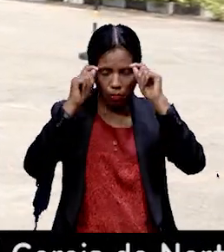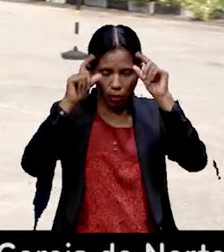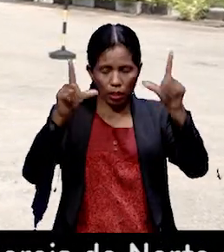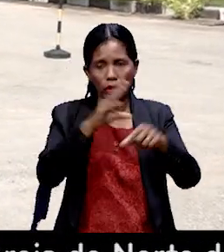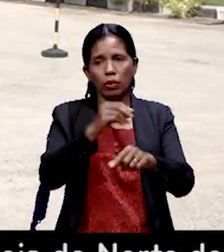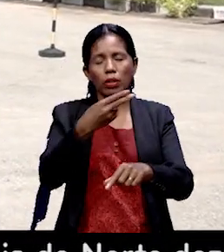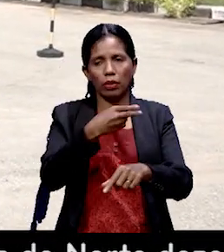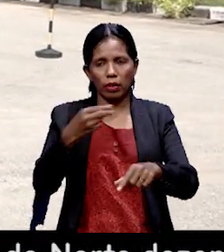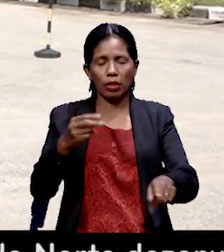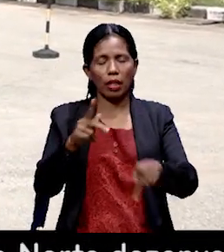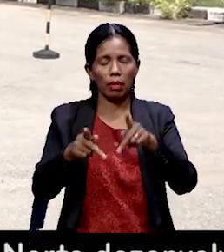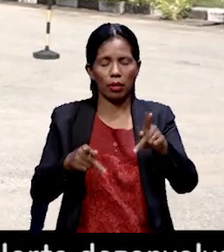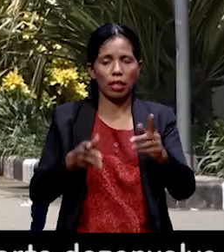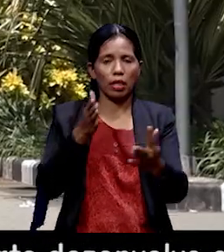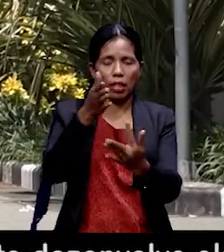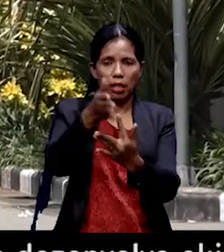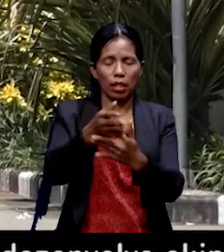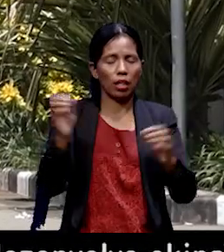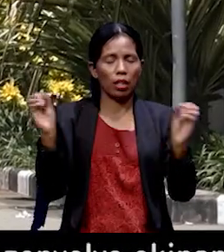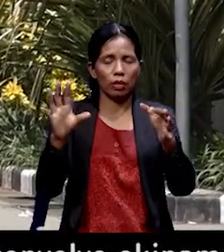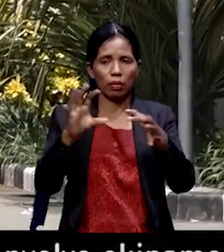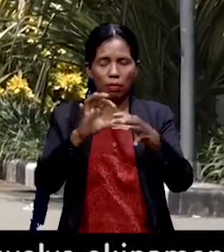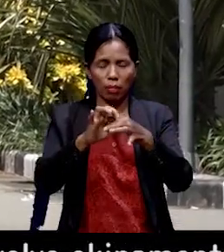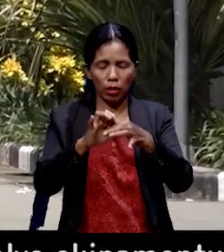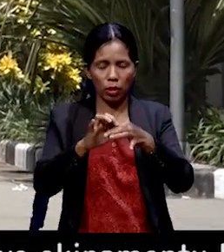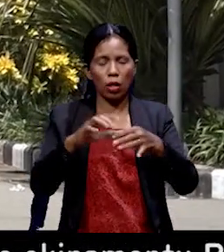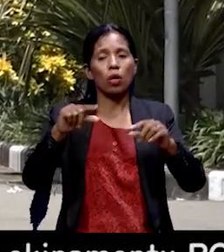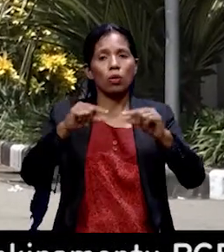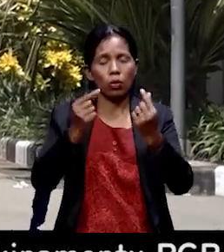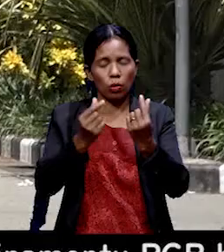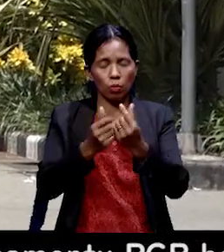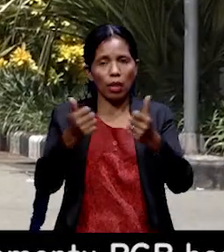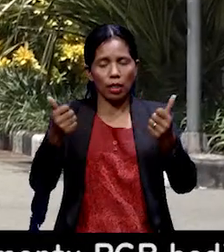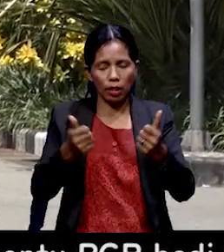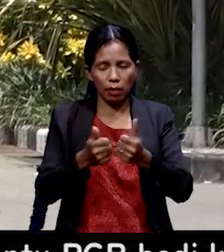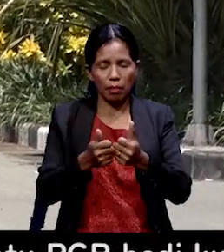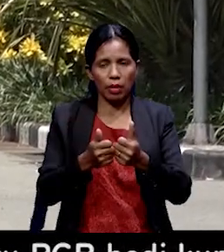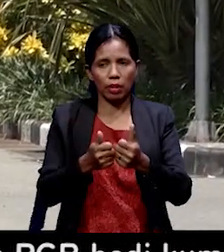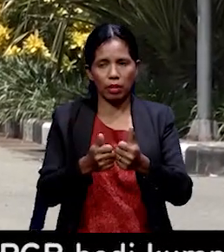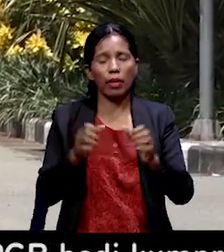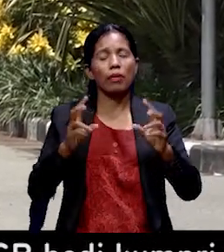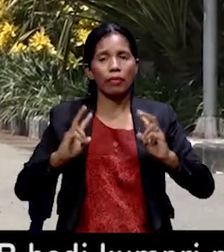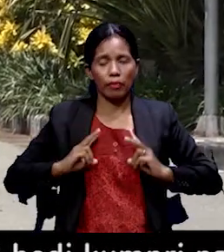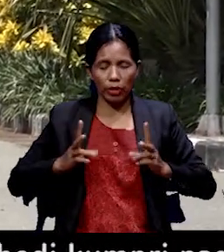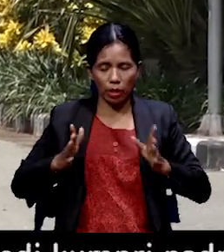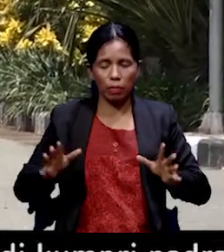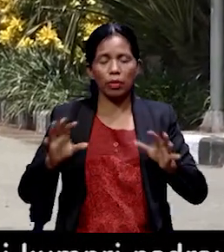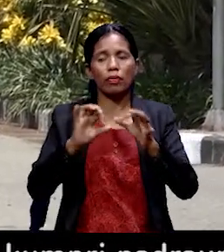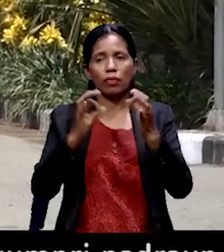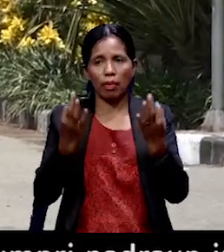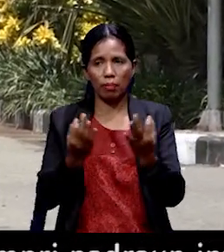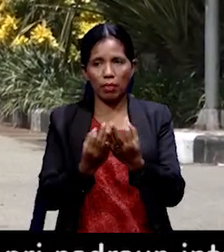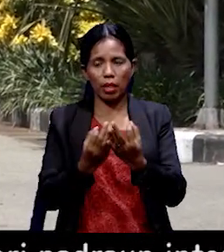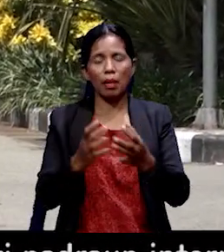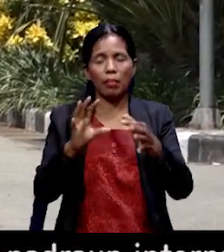Cidadão Sira-NB Hakatliu Fronteira, laus membro Grupo Arte Marciais Deit, maibir, jamos, veterano na família membro governo balong. Mas que non é